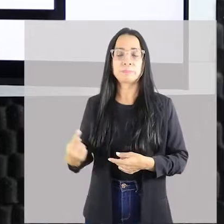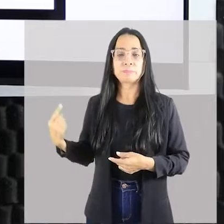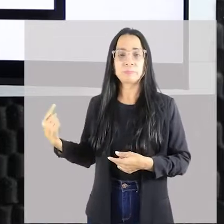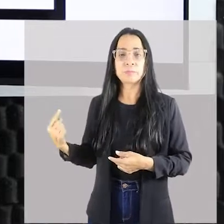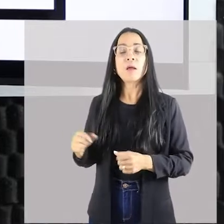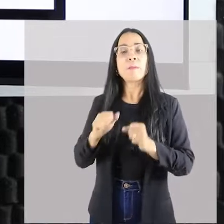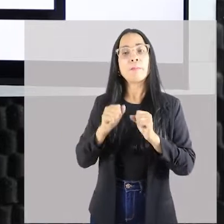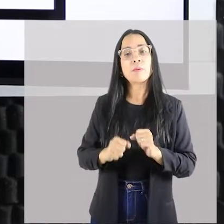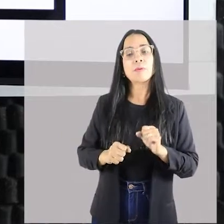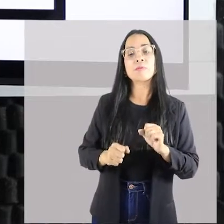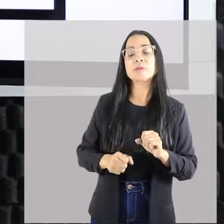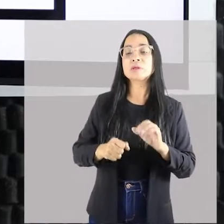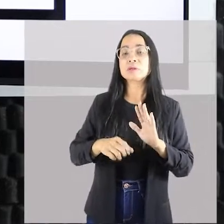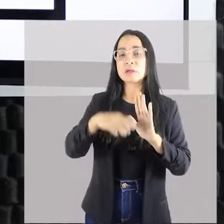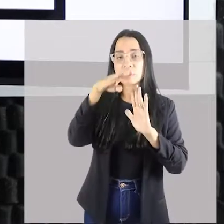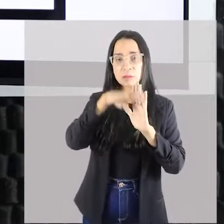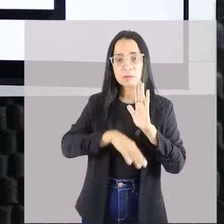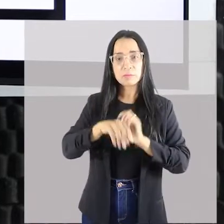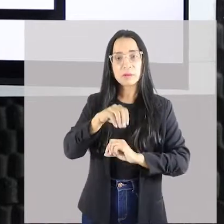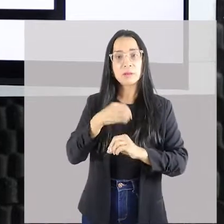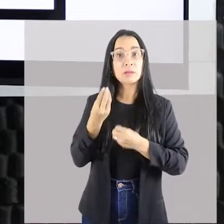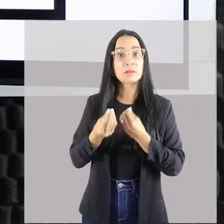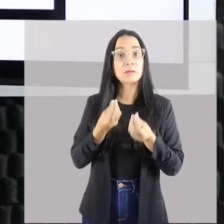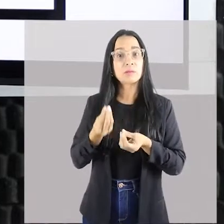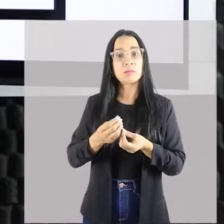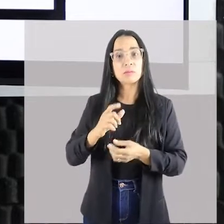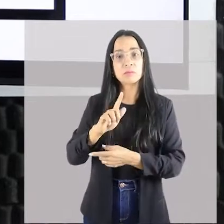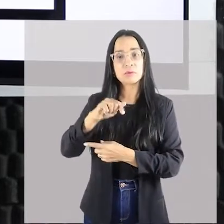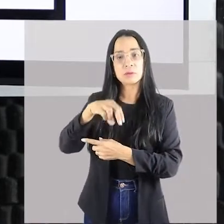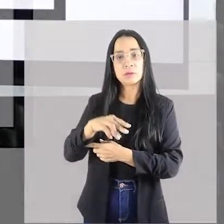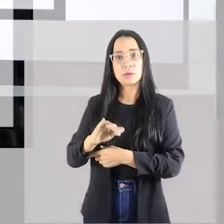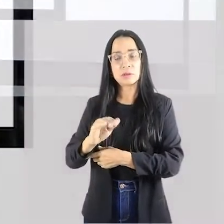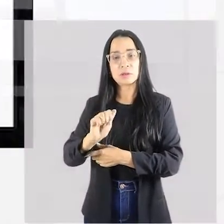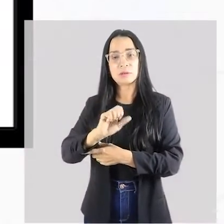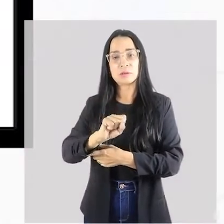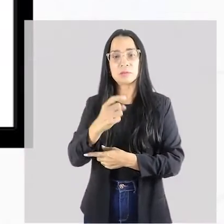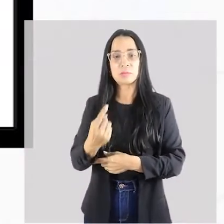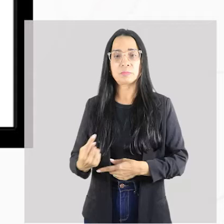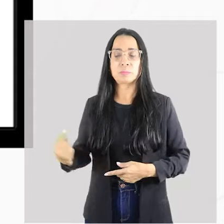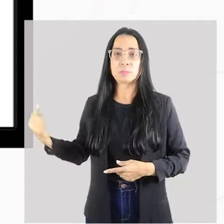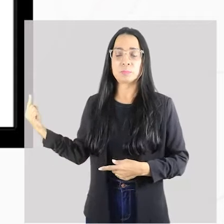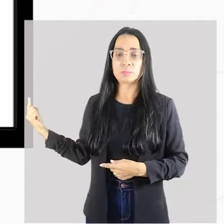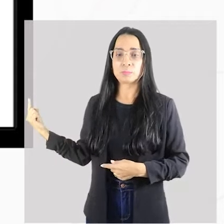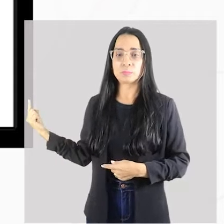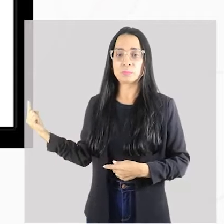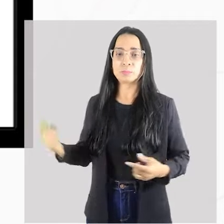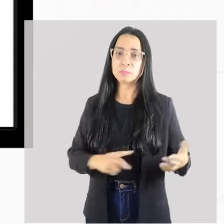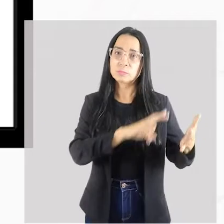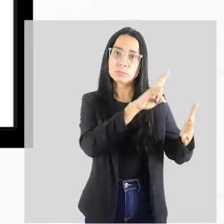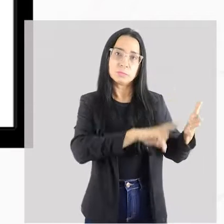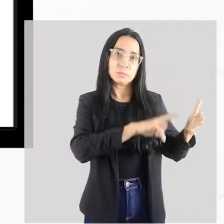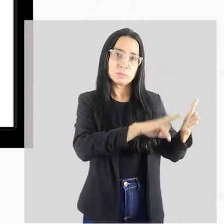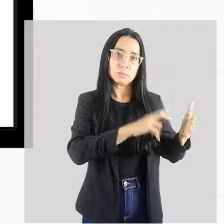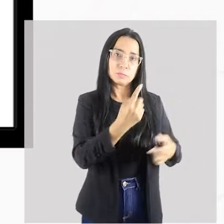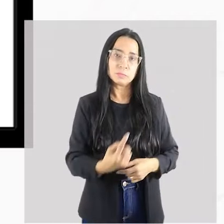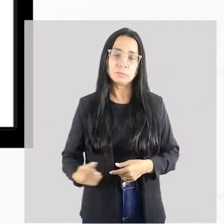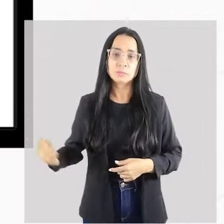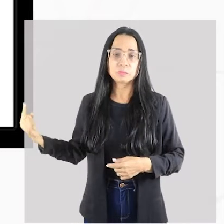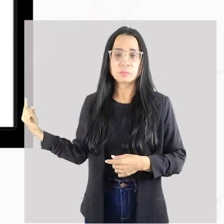ser classificadas como gênicas. E aí, o que essa imagem diz pra gente? Alterações que afetam a sequência